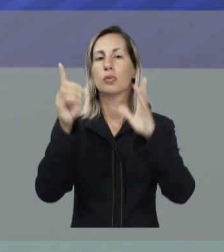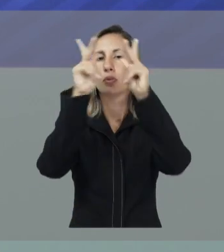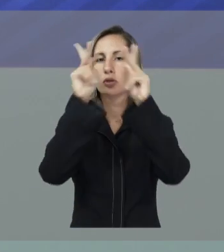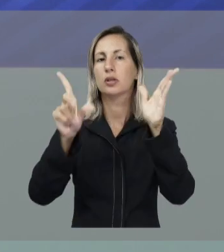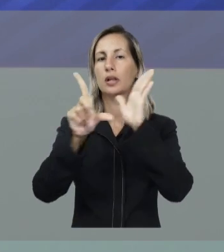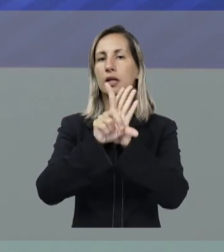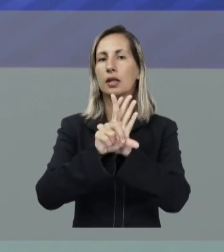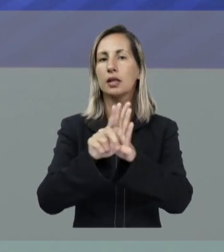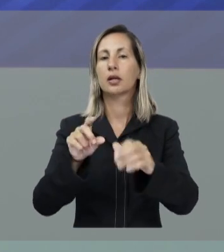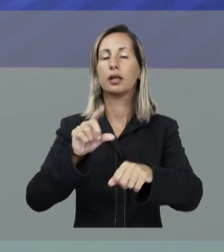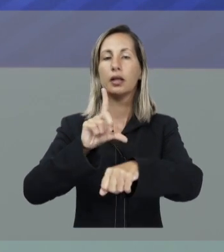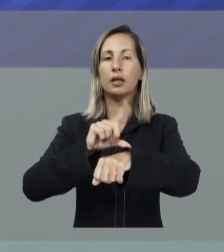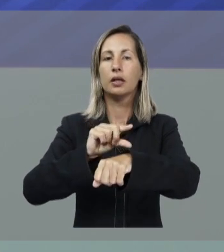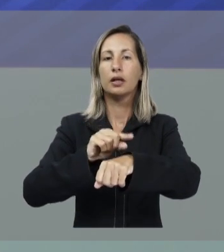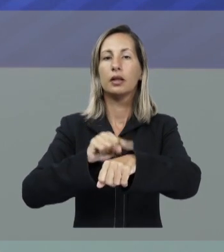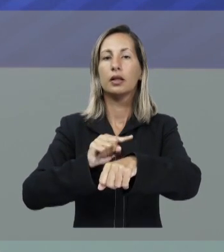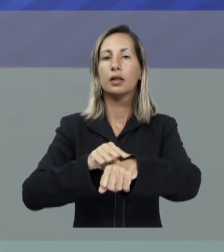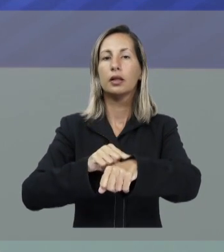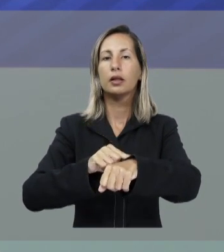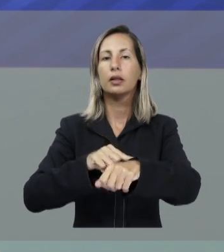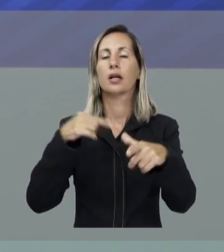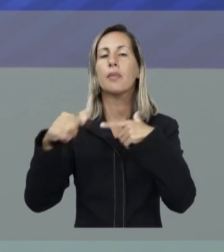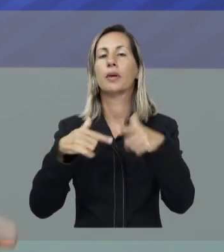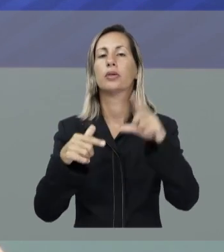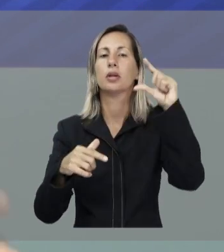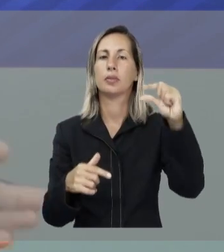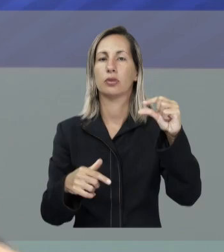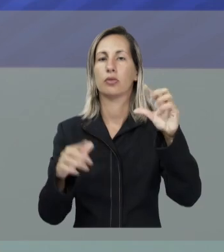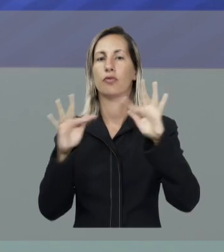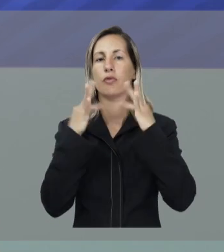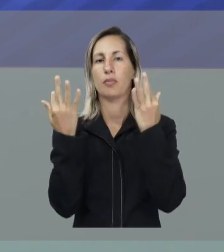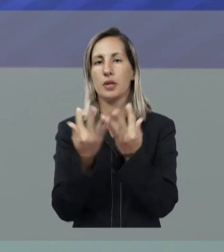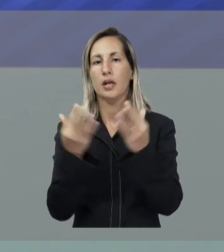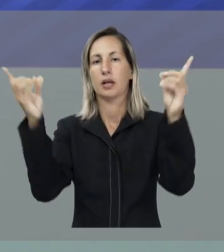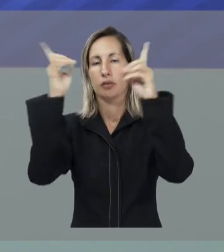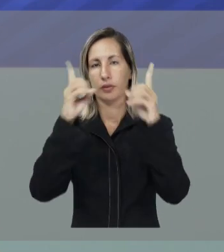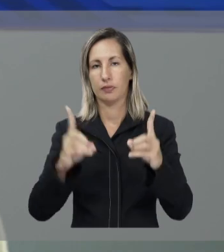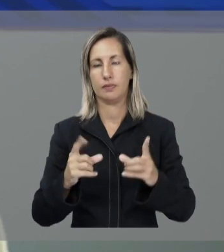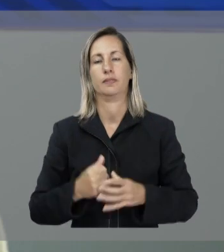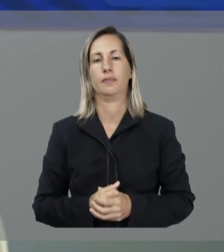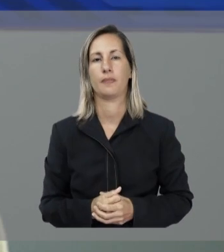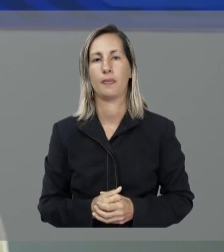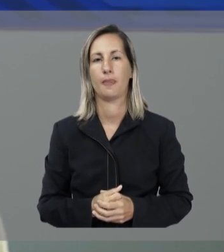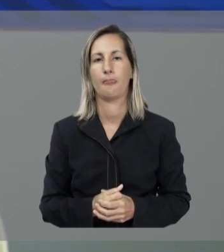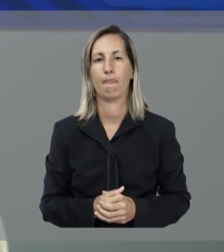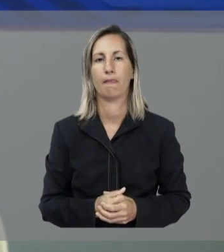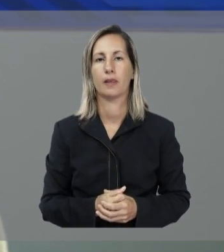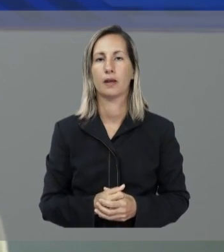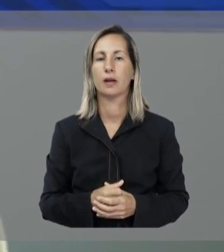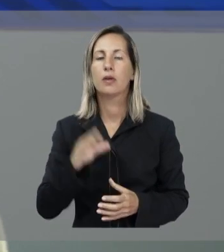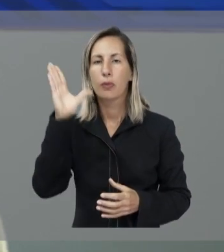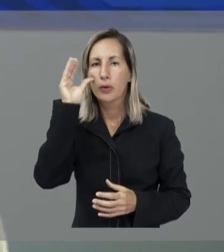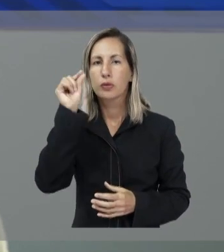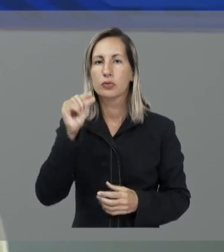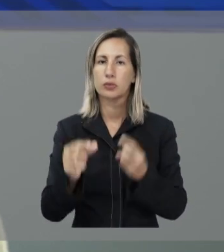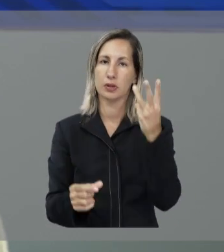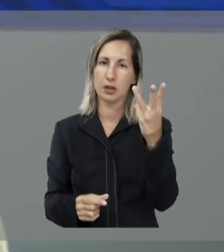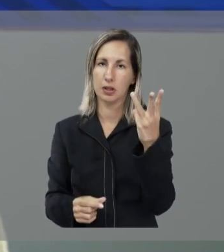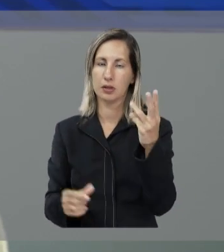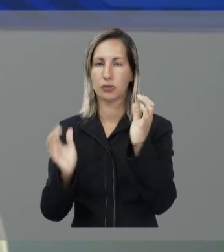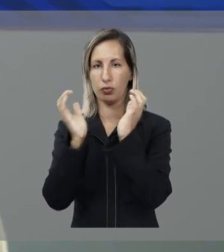que diminui a carga horária de servidores públicos que têm familiares com algum tipo de deficiência? Olha, bem interessante. Um grupo de